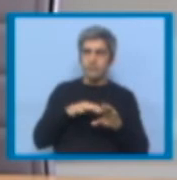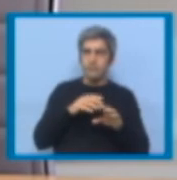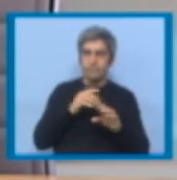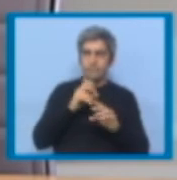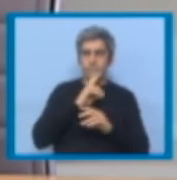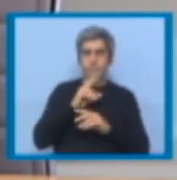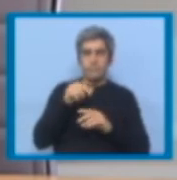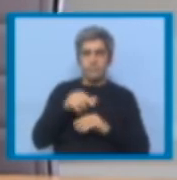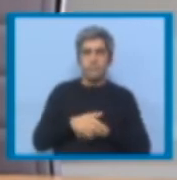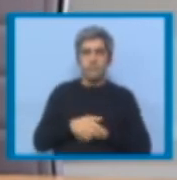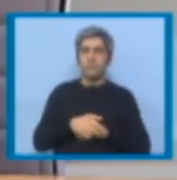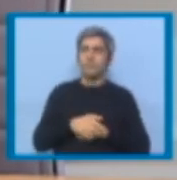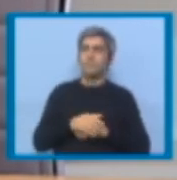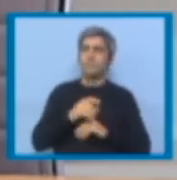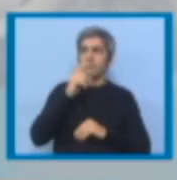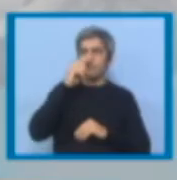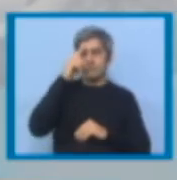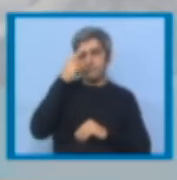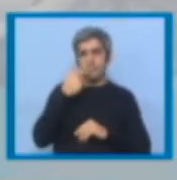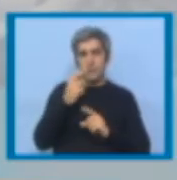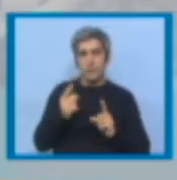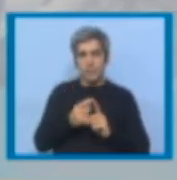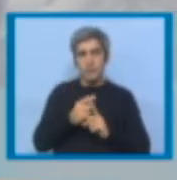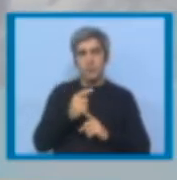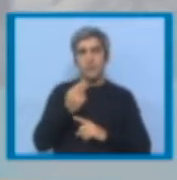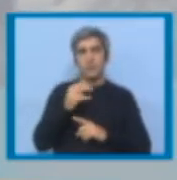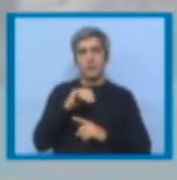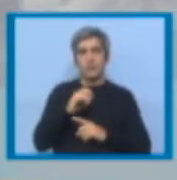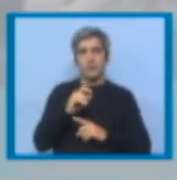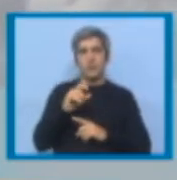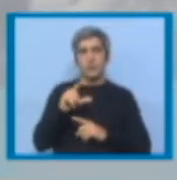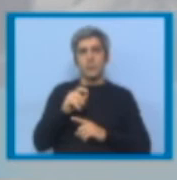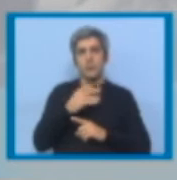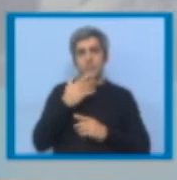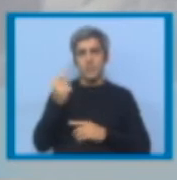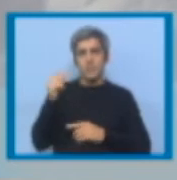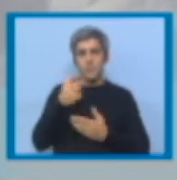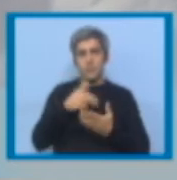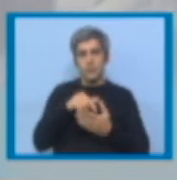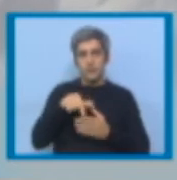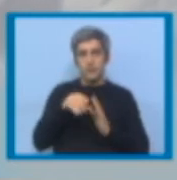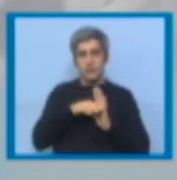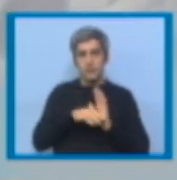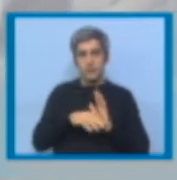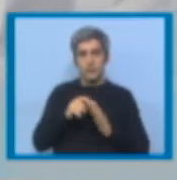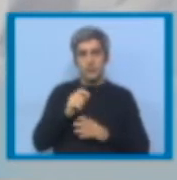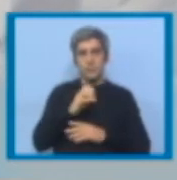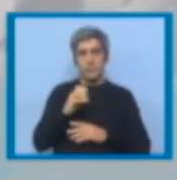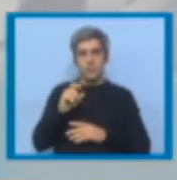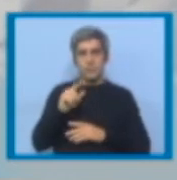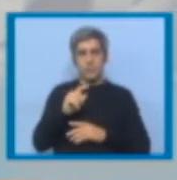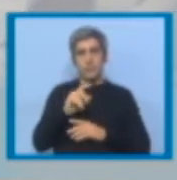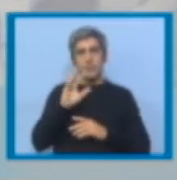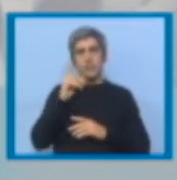para a resposta imediata. A memória não pode ser curta. Eunice Lourenço, muito obrigado pela sua presença aqui no programa Eclésia.